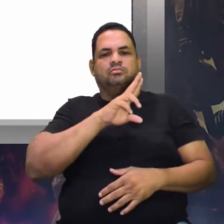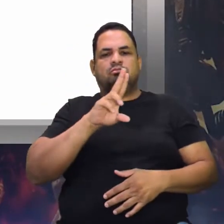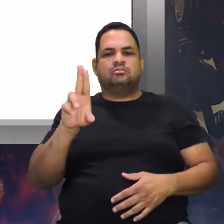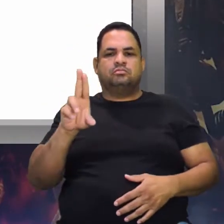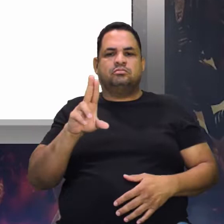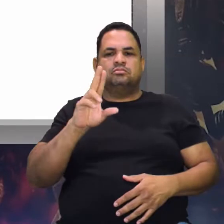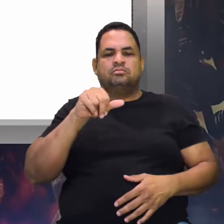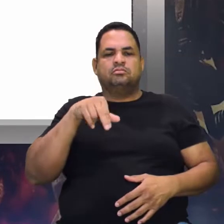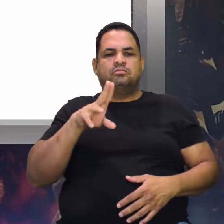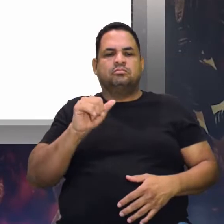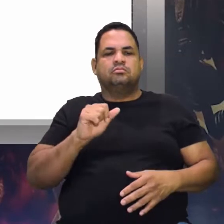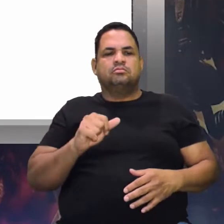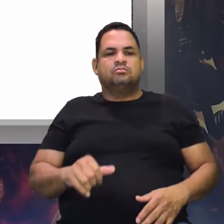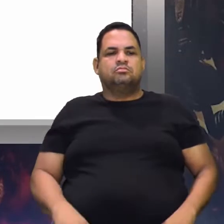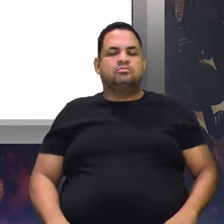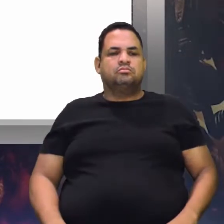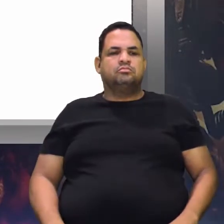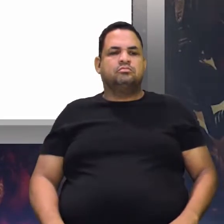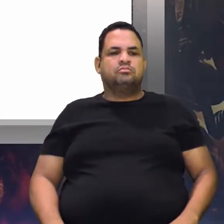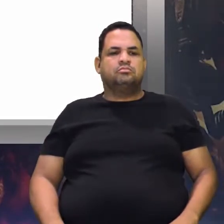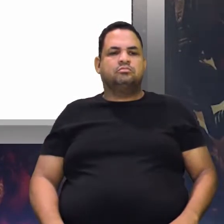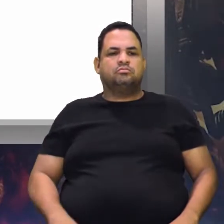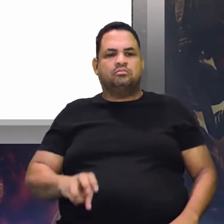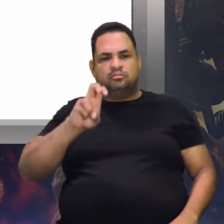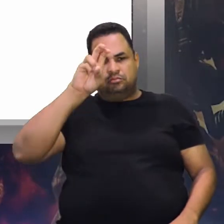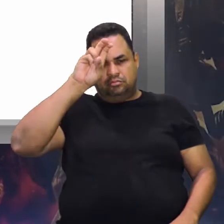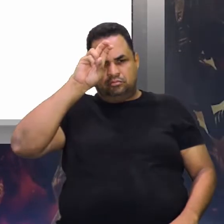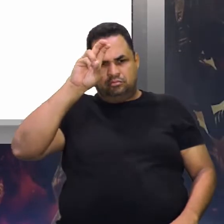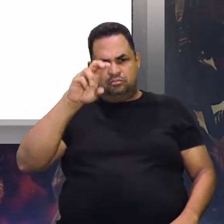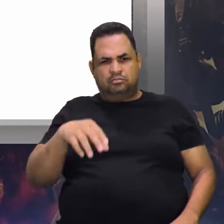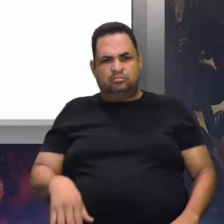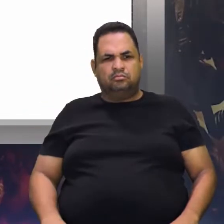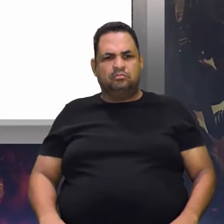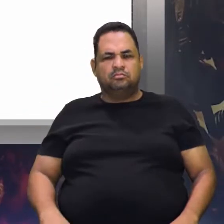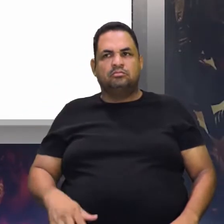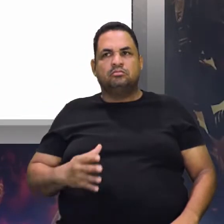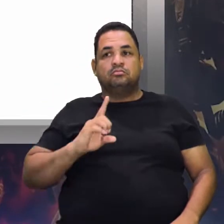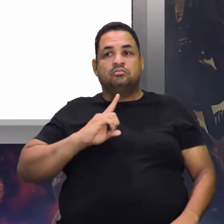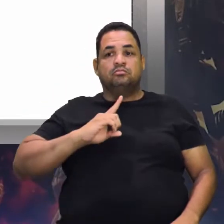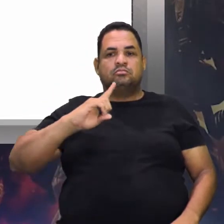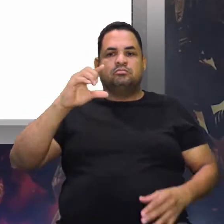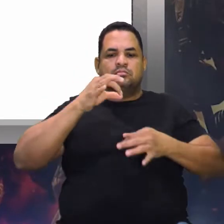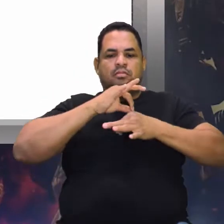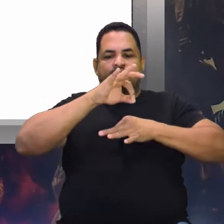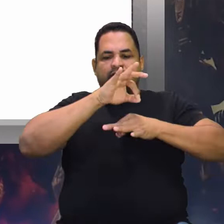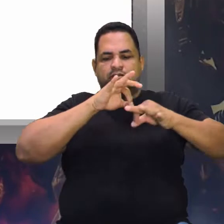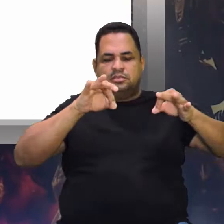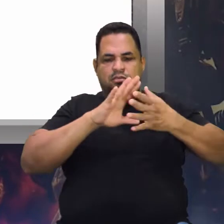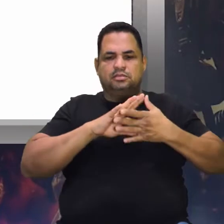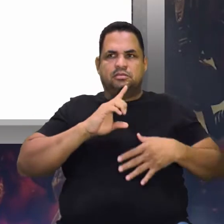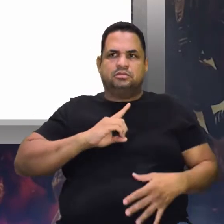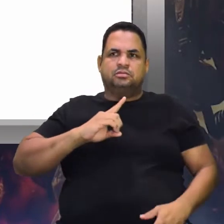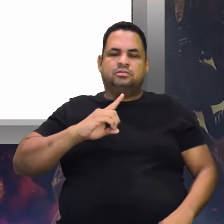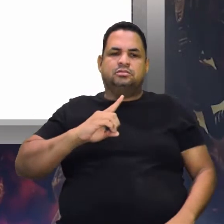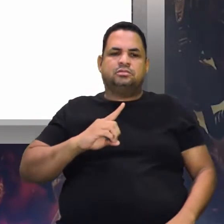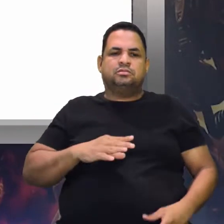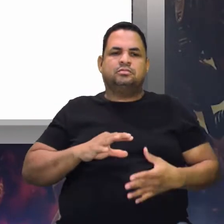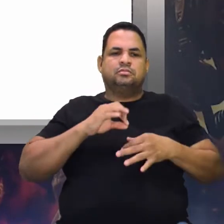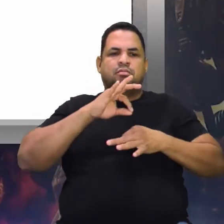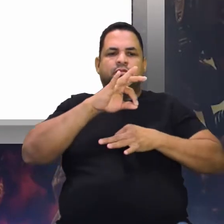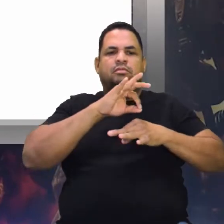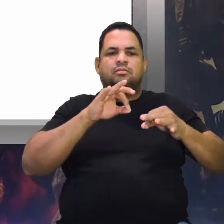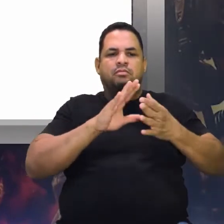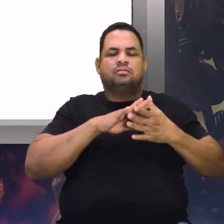Nilo como, o Egito como dádiva do Nilo. Ou seja, dizer que a